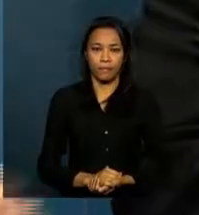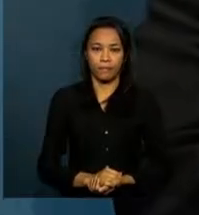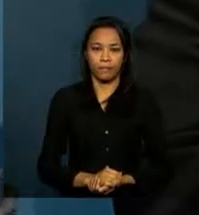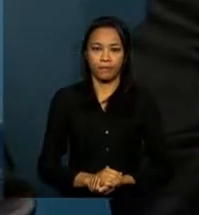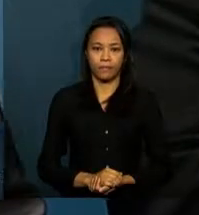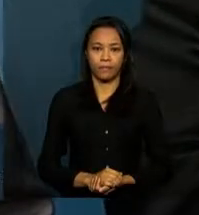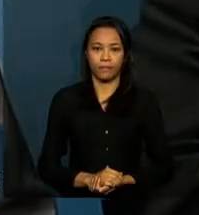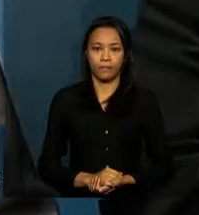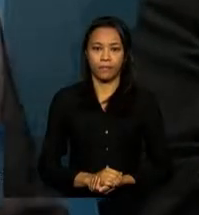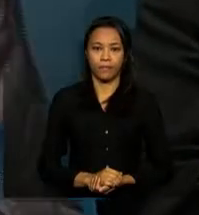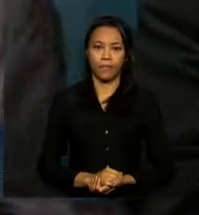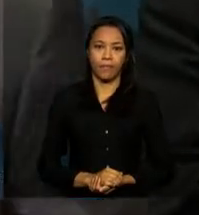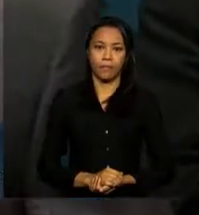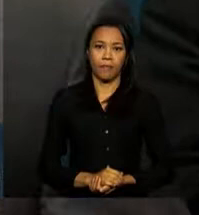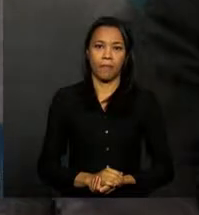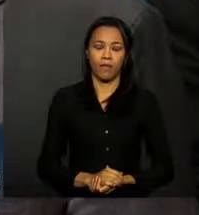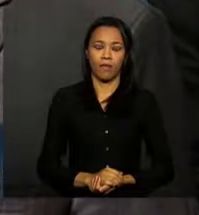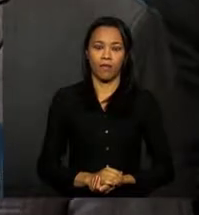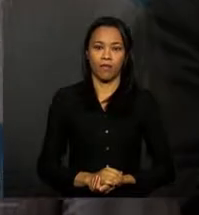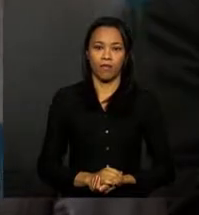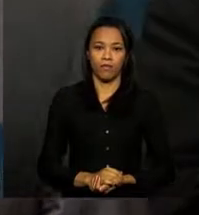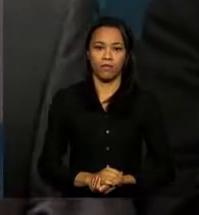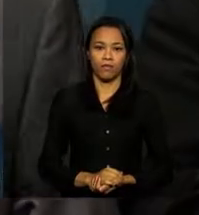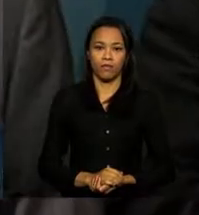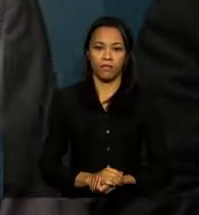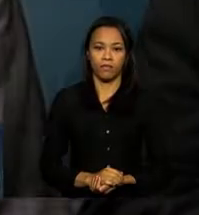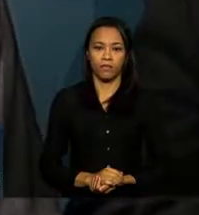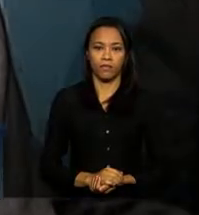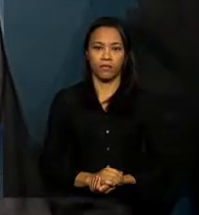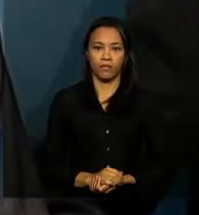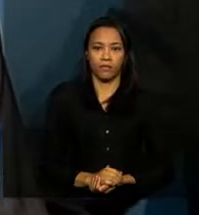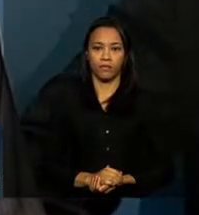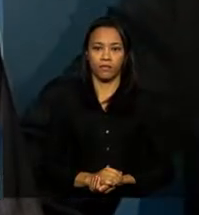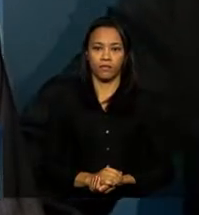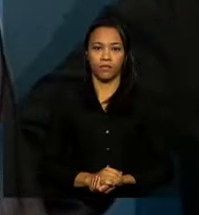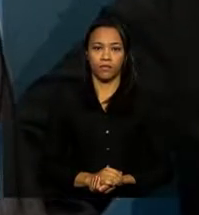e Gabriel responderão para vocês. Sim.